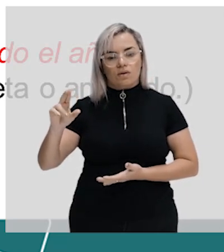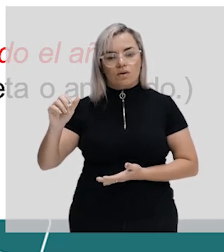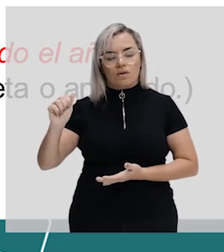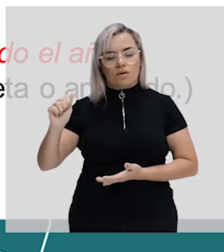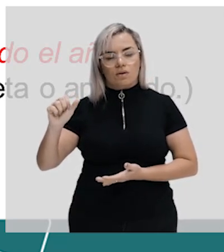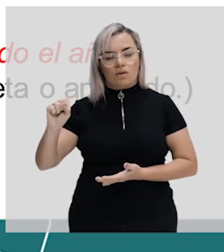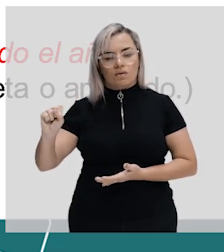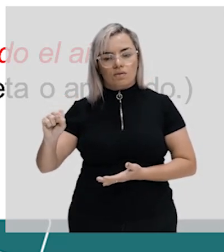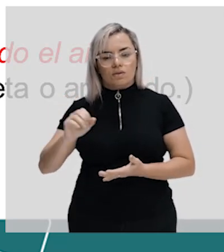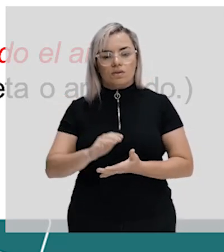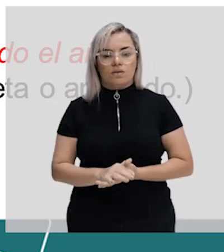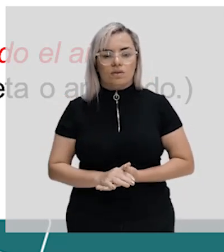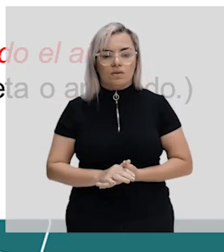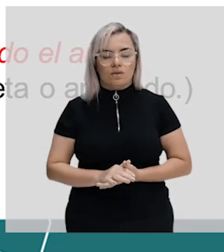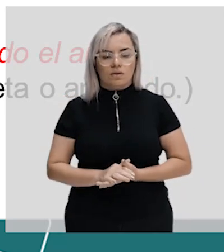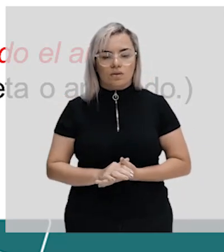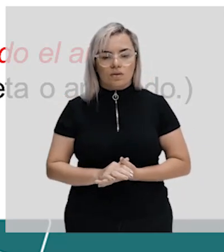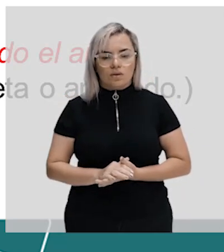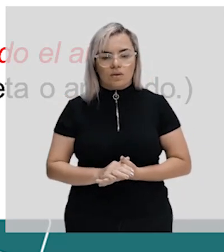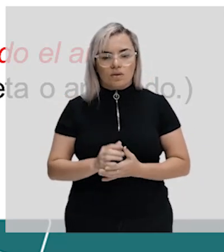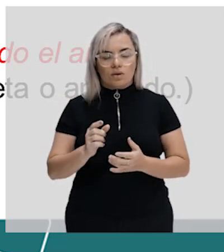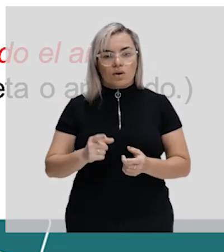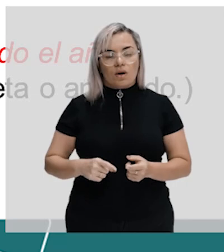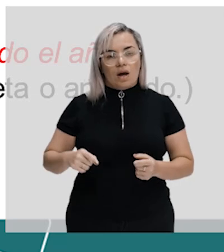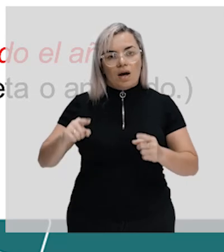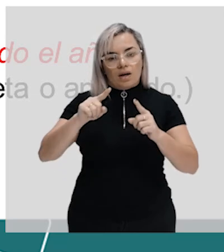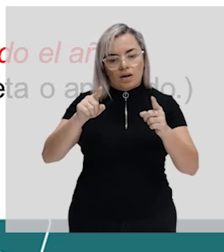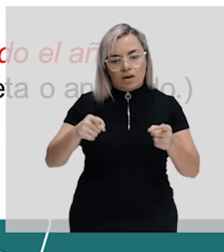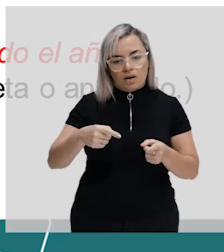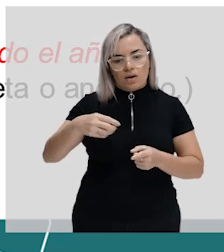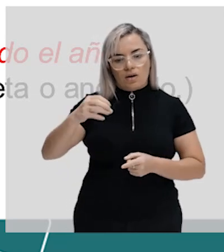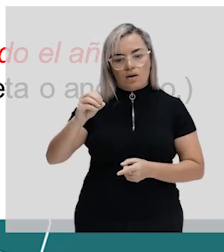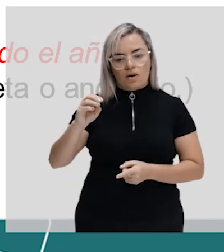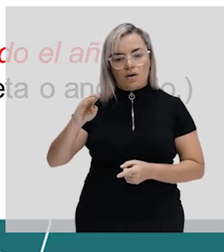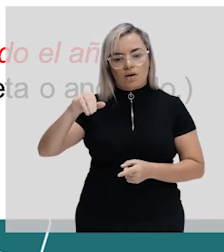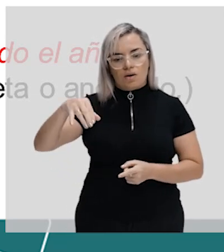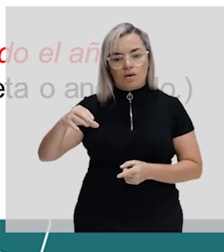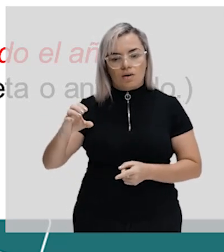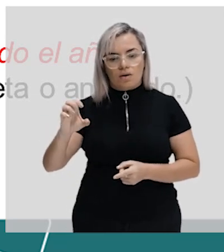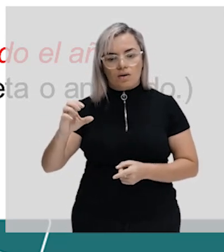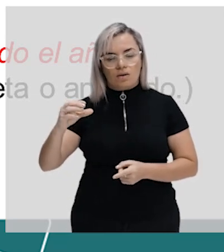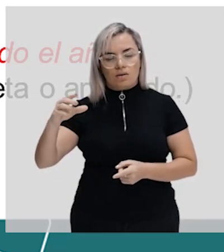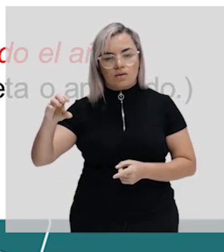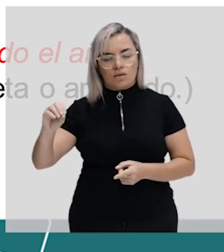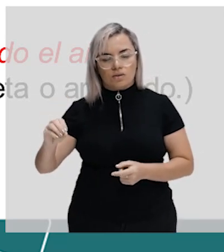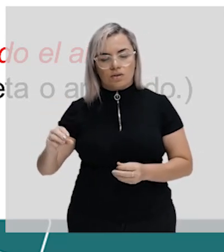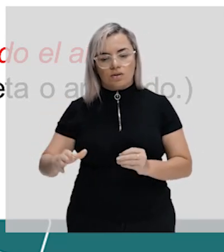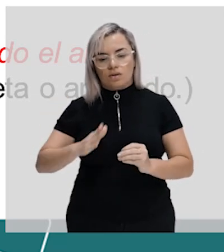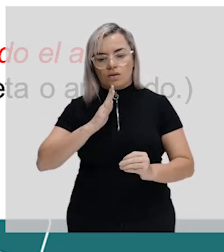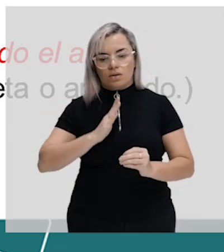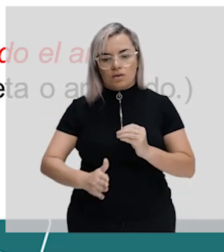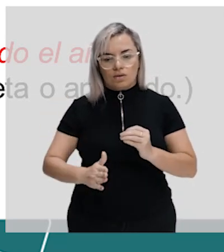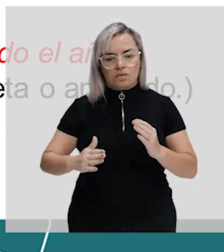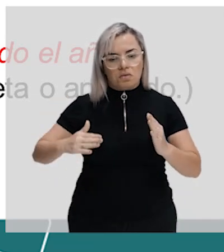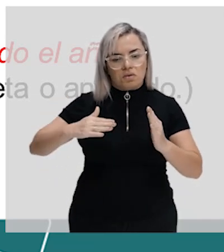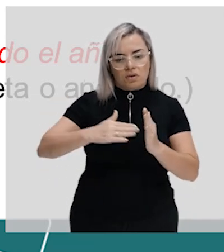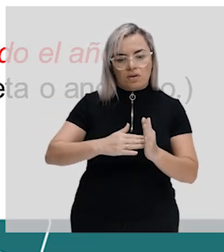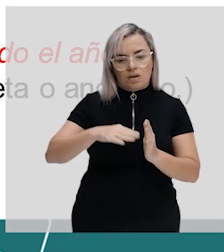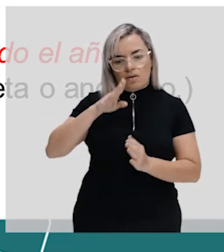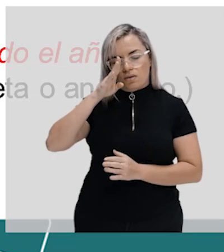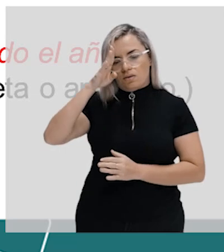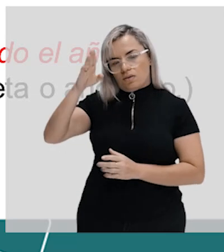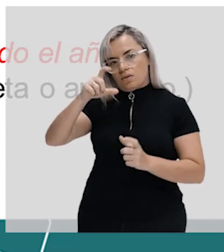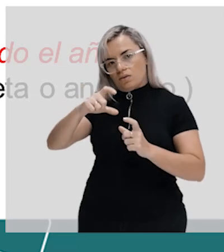Objeção, entre parênteses, objeção, impedimento. E aí, vocês colocam do lado a principal, que é